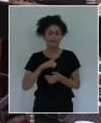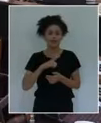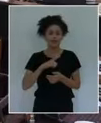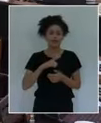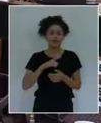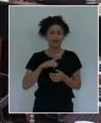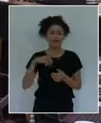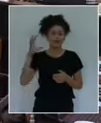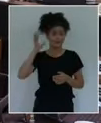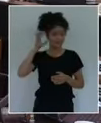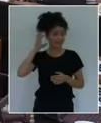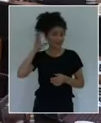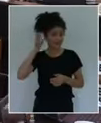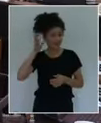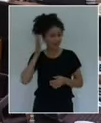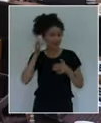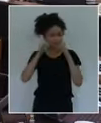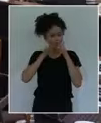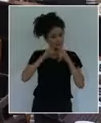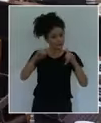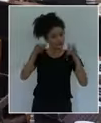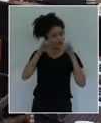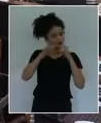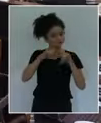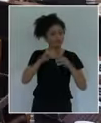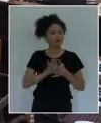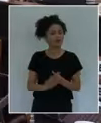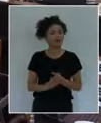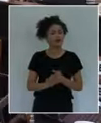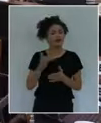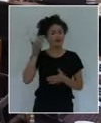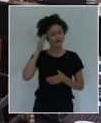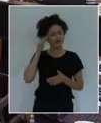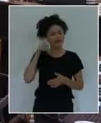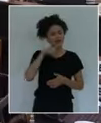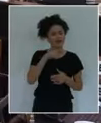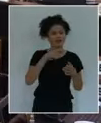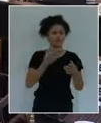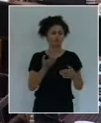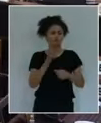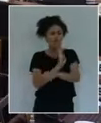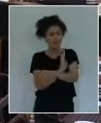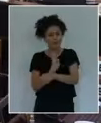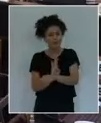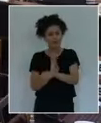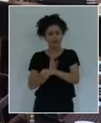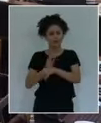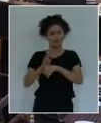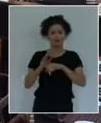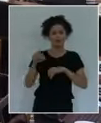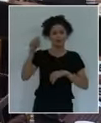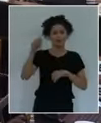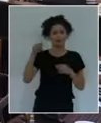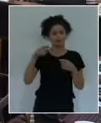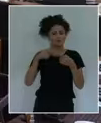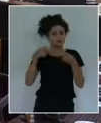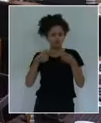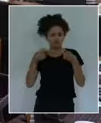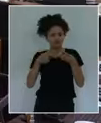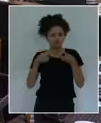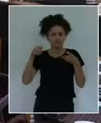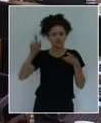que eu sei que é muito ouvido pela região sua lá, região Brito, Três Tiros, Gentio, e a gente sempre